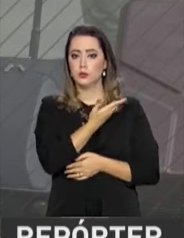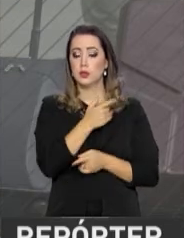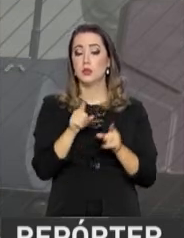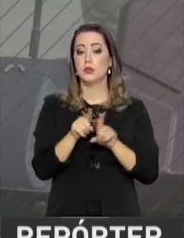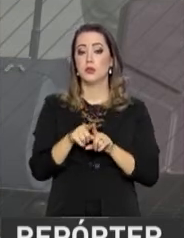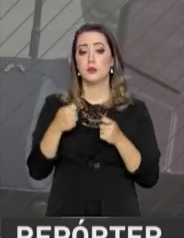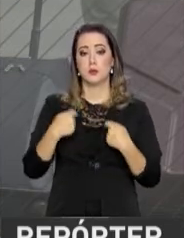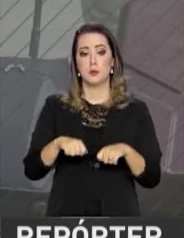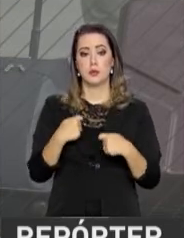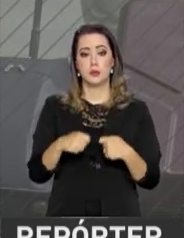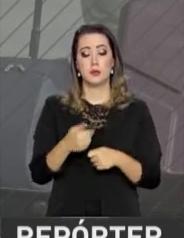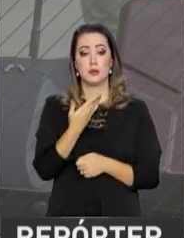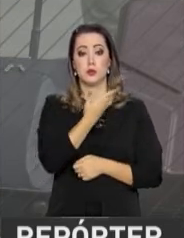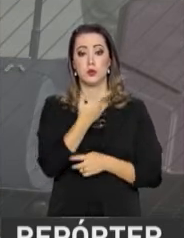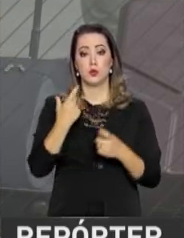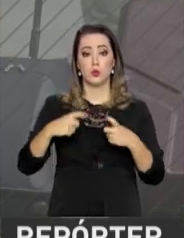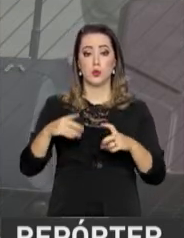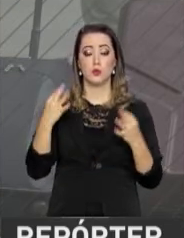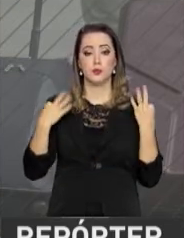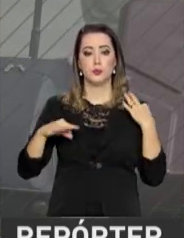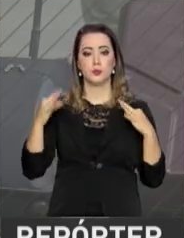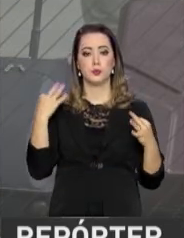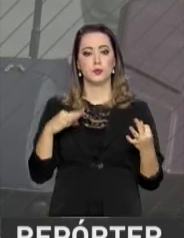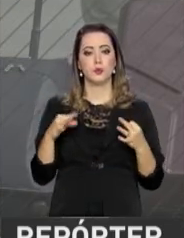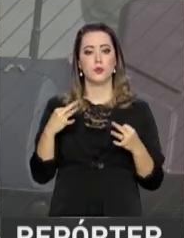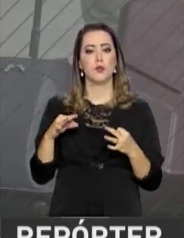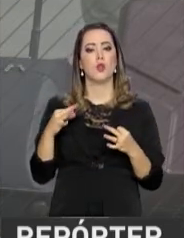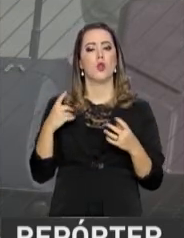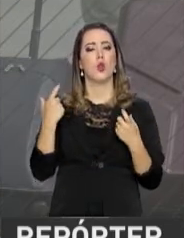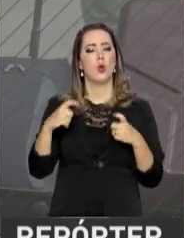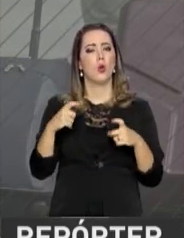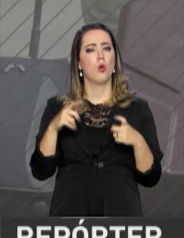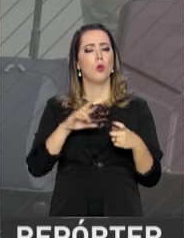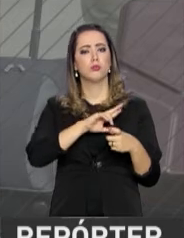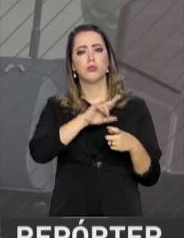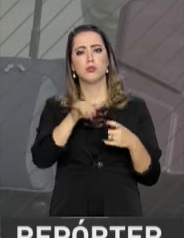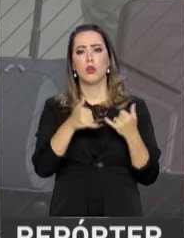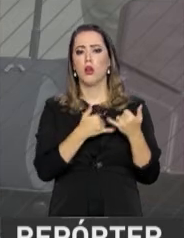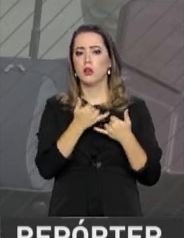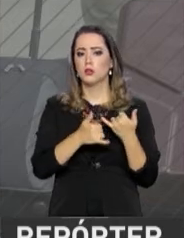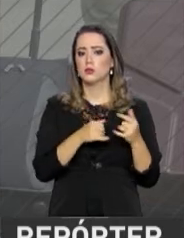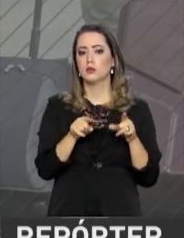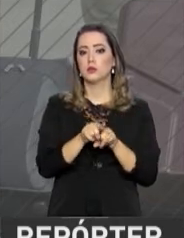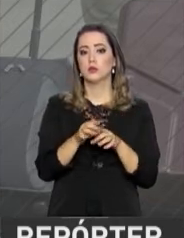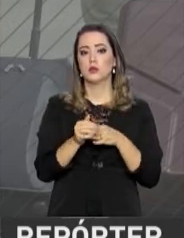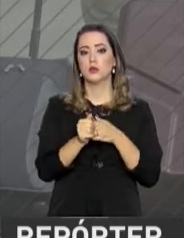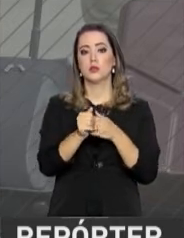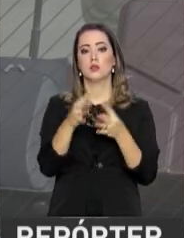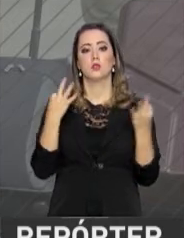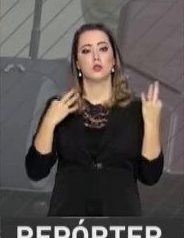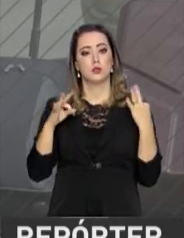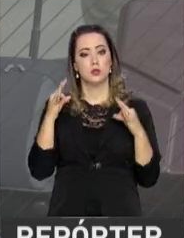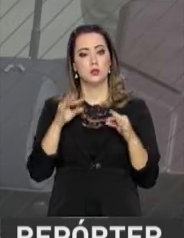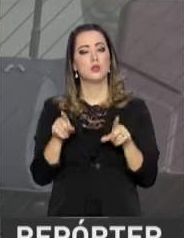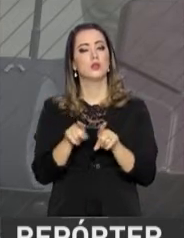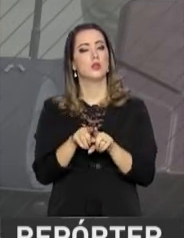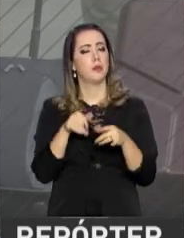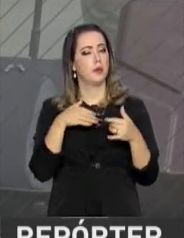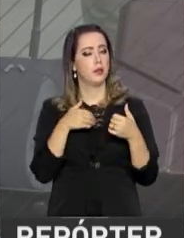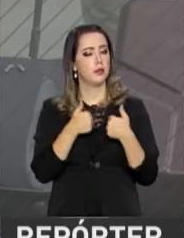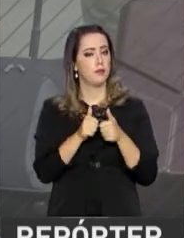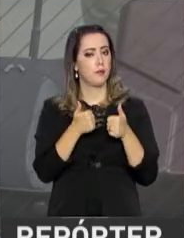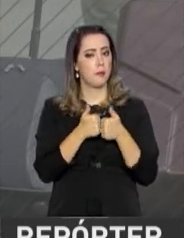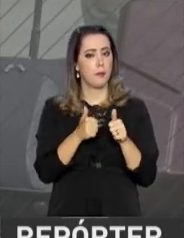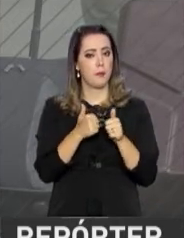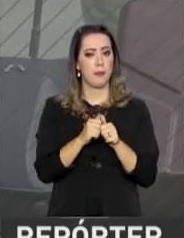cadastro também é obrigatório para as agências de turismo, parques temáticos, acampamentos, guias de turismo e transportadoras. Também podem